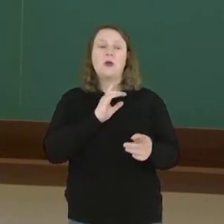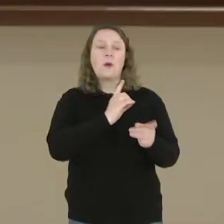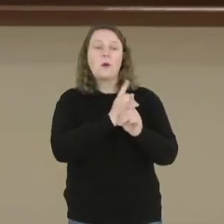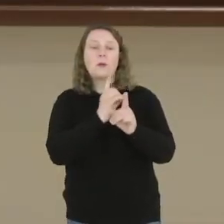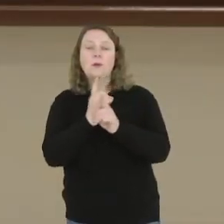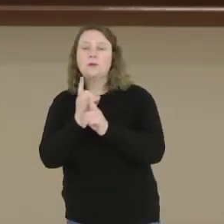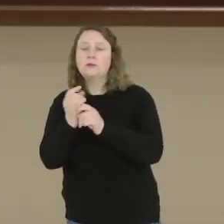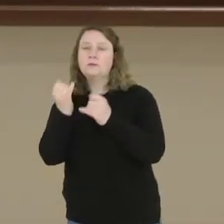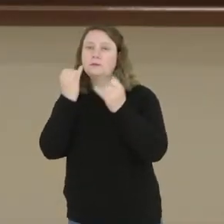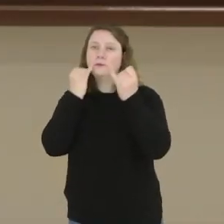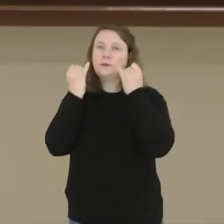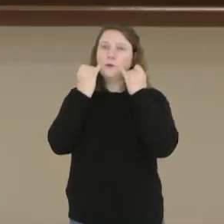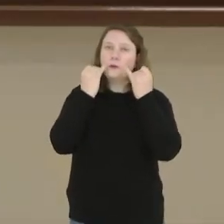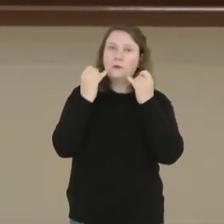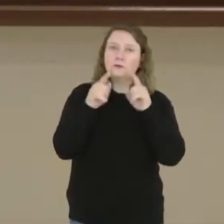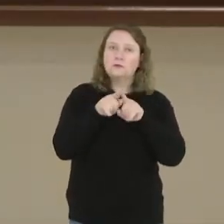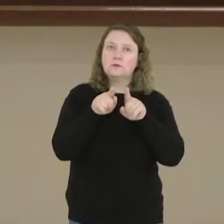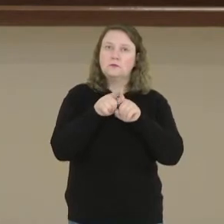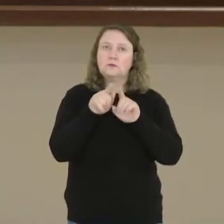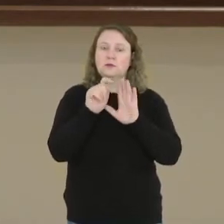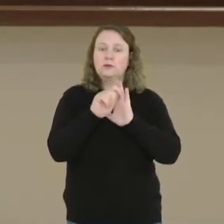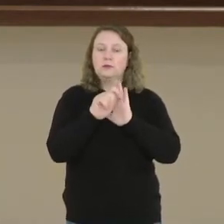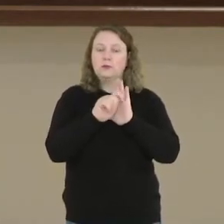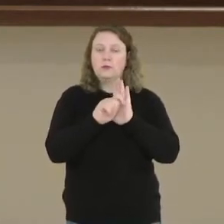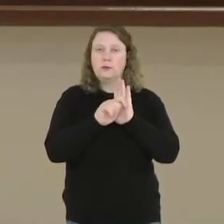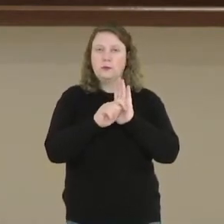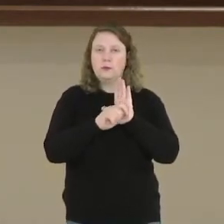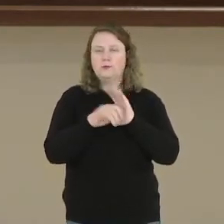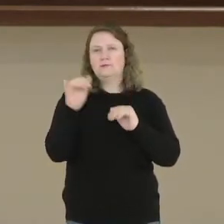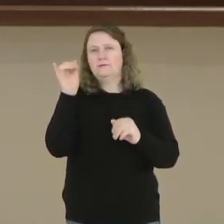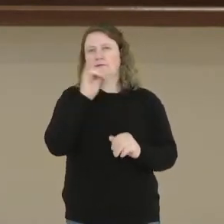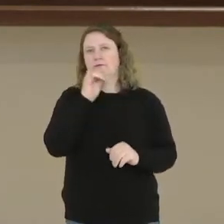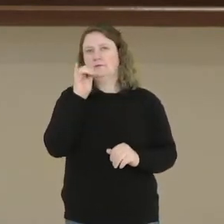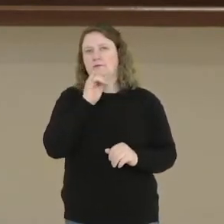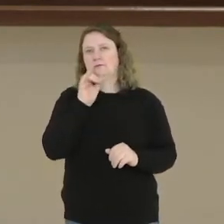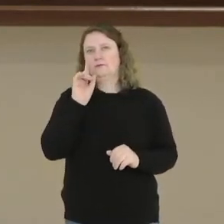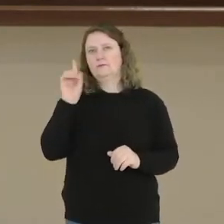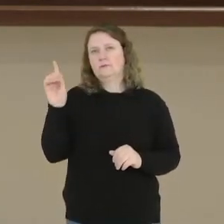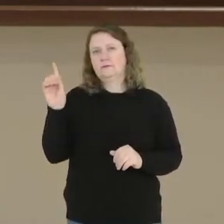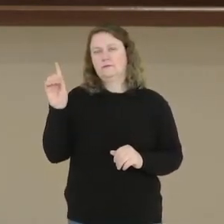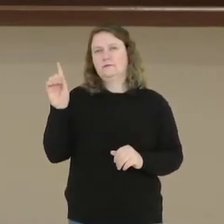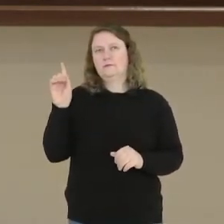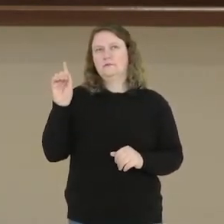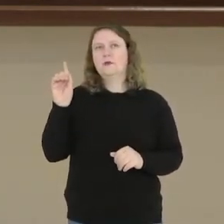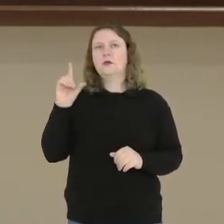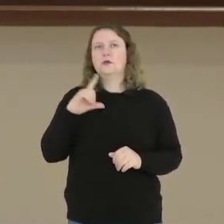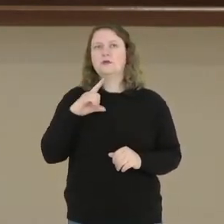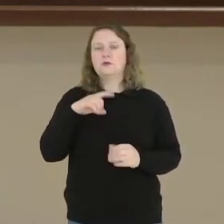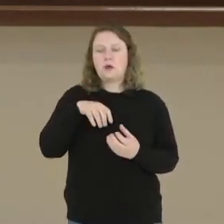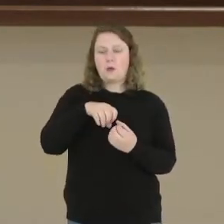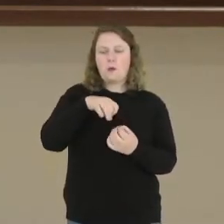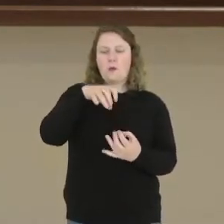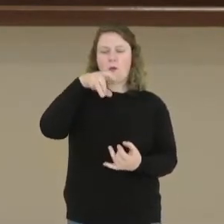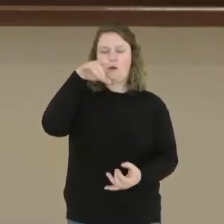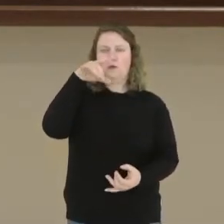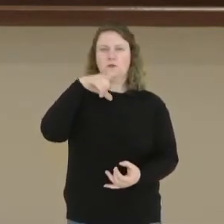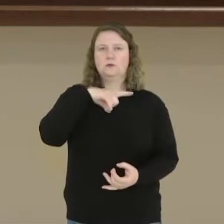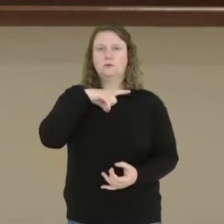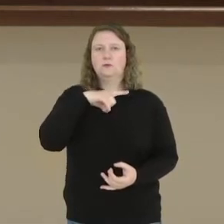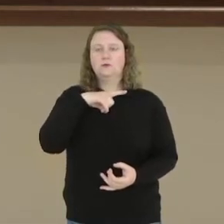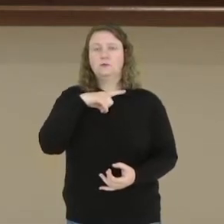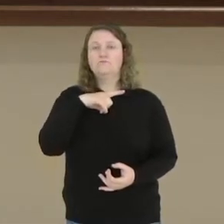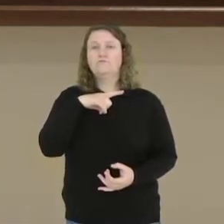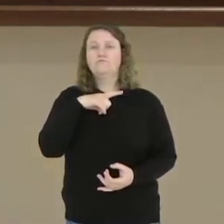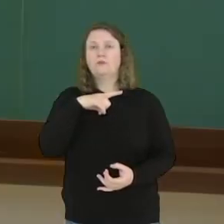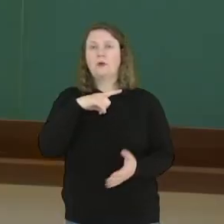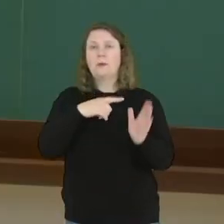escritas. Fica na Itália, né, é considerada, o nome dela é de Fastos Capitolinos.